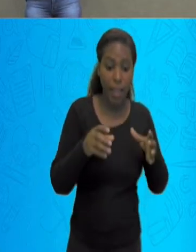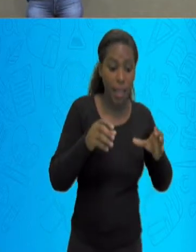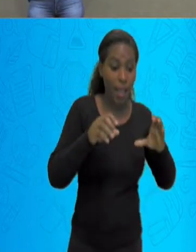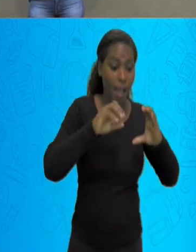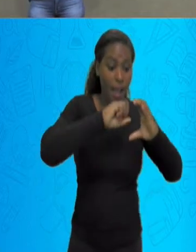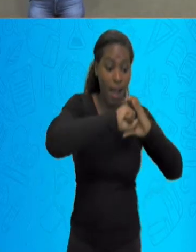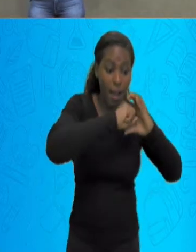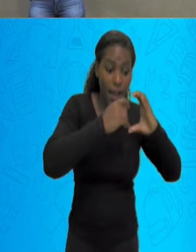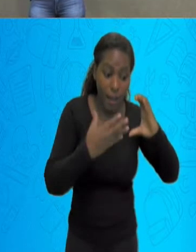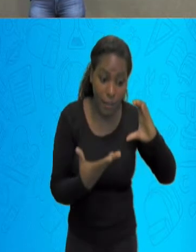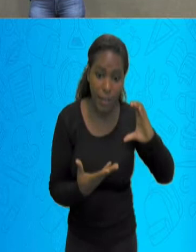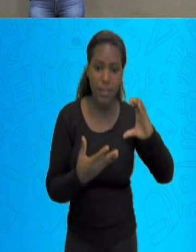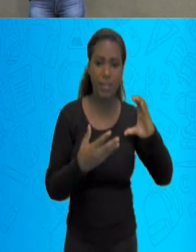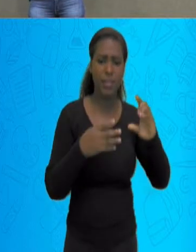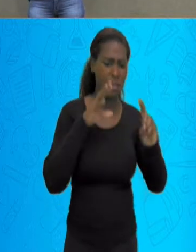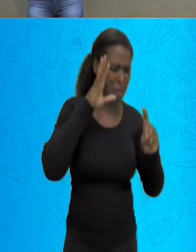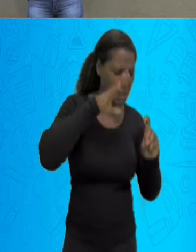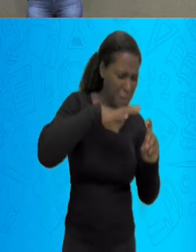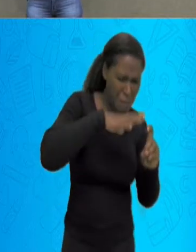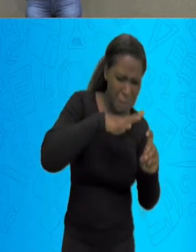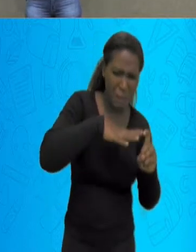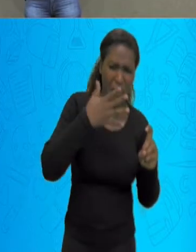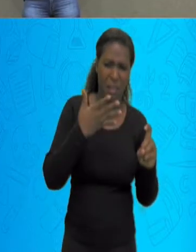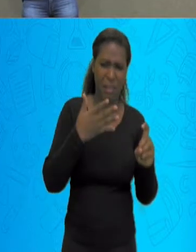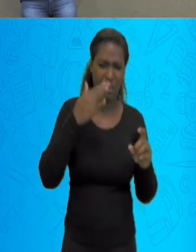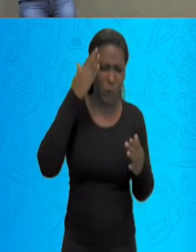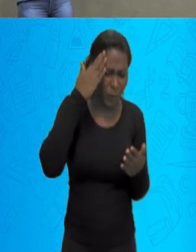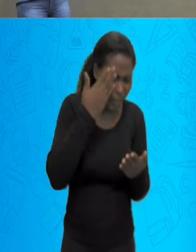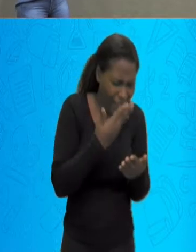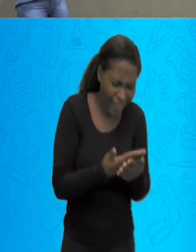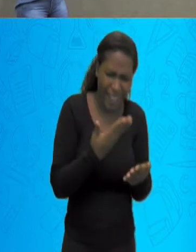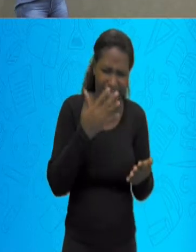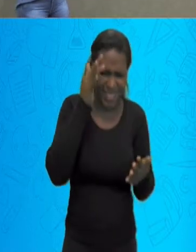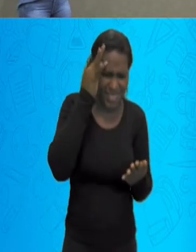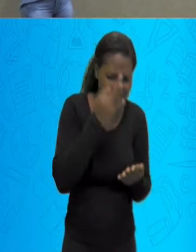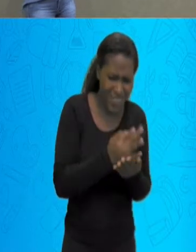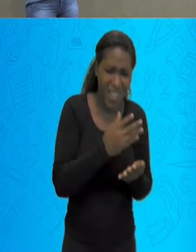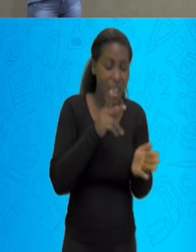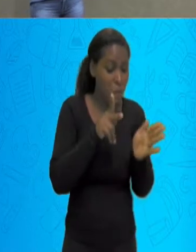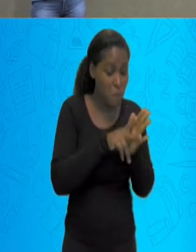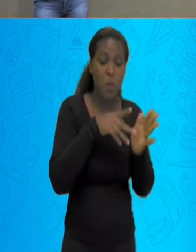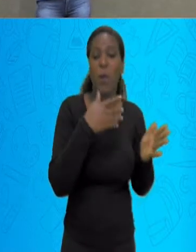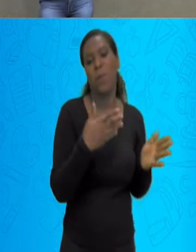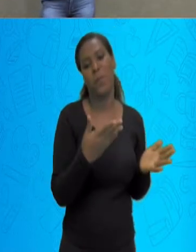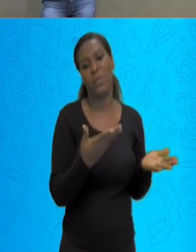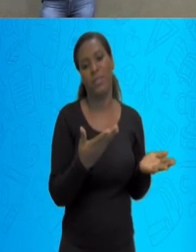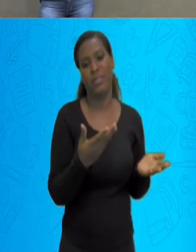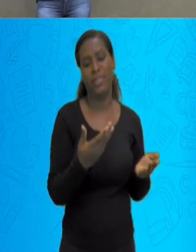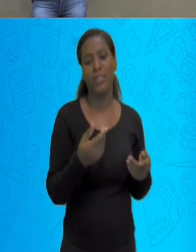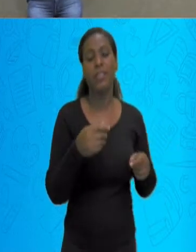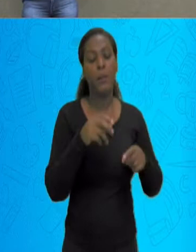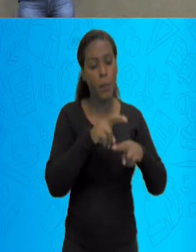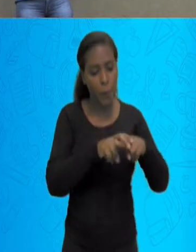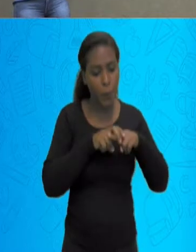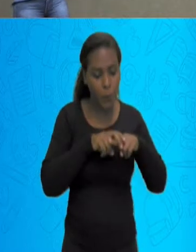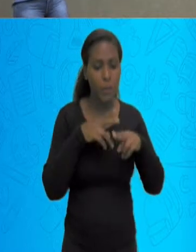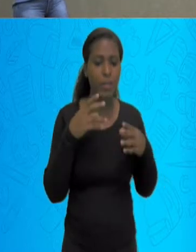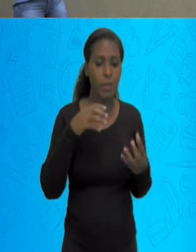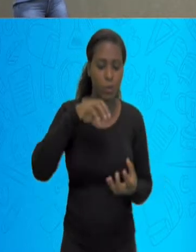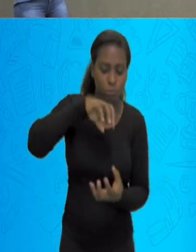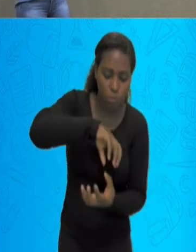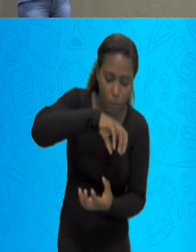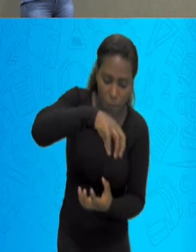é importante, cada um tem um folclore diferente. O folclore brasileiro é resultado, como